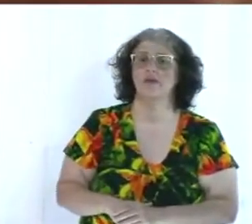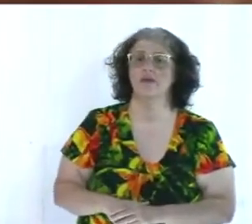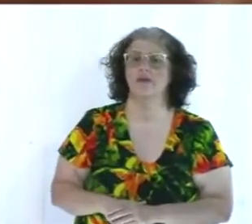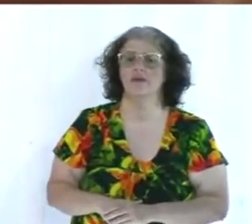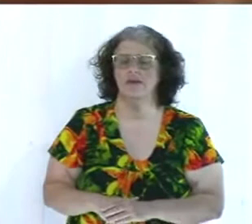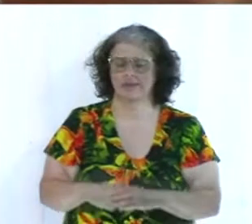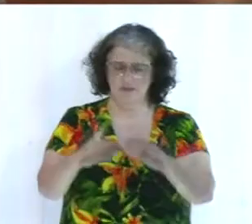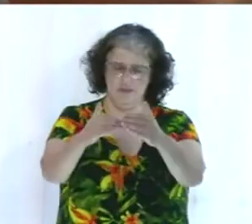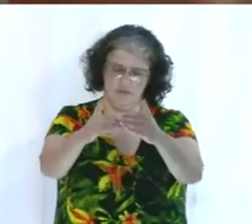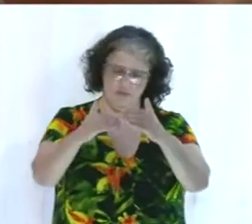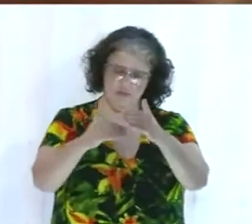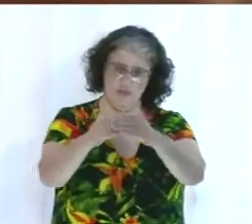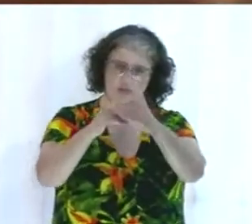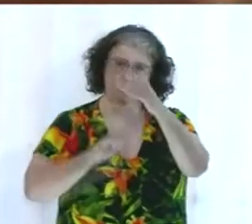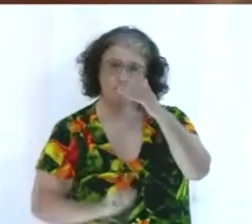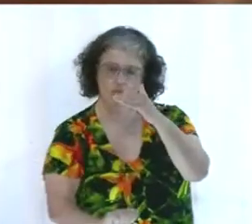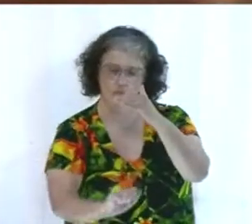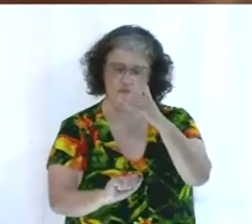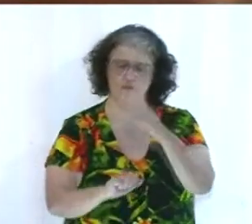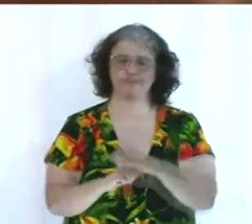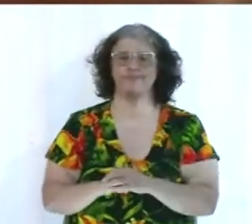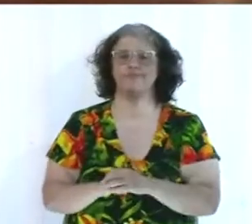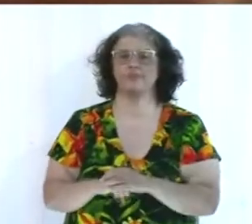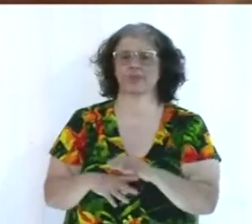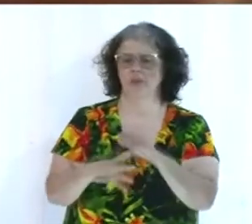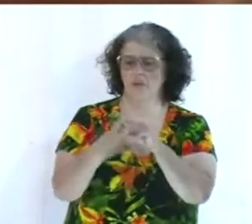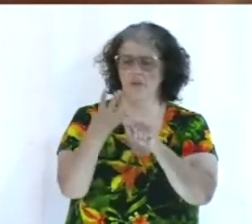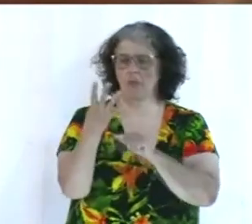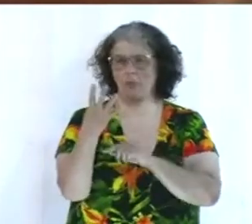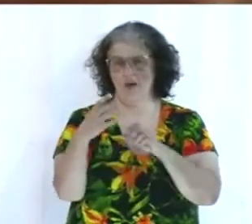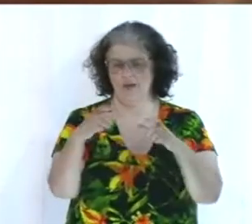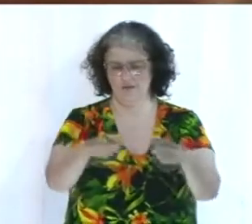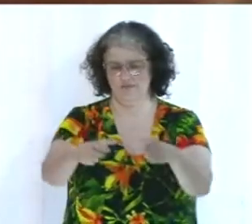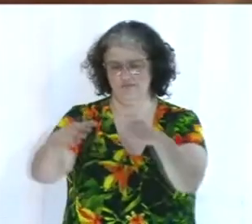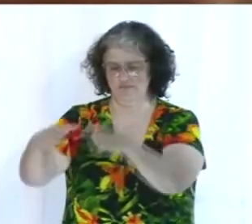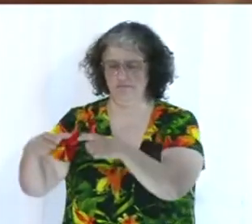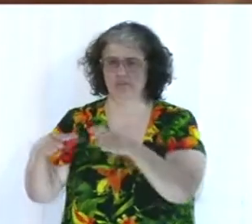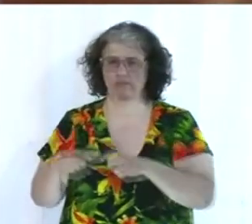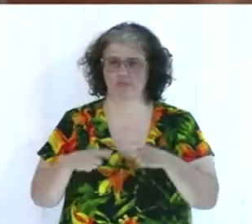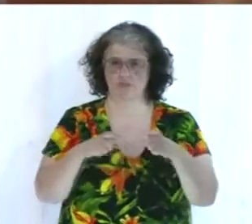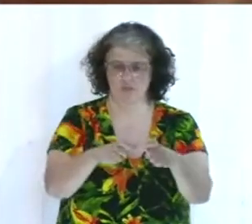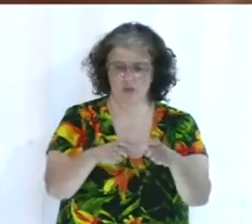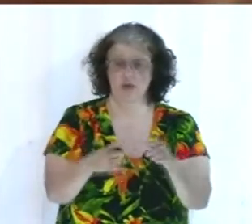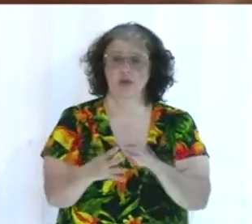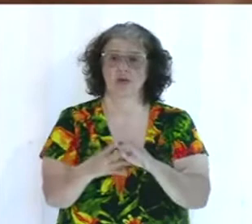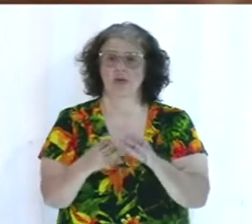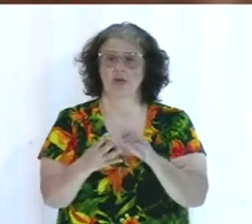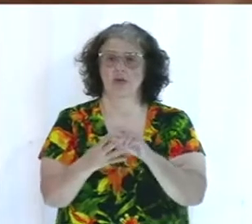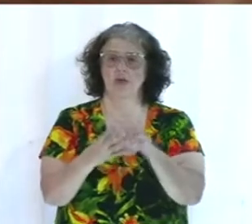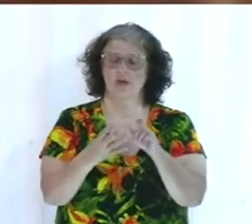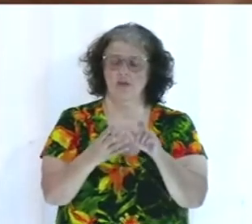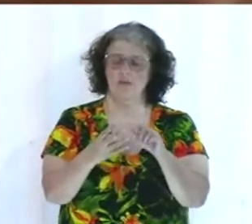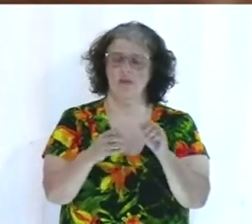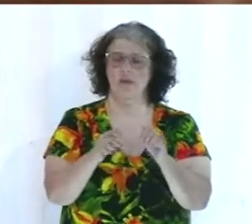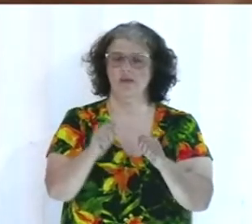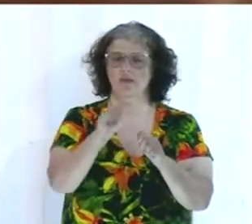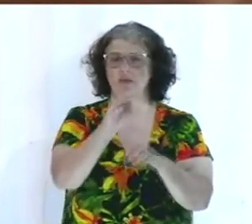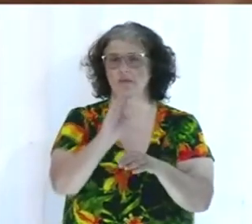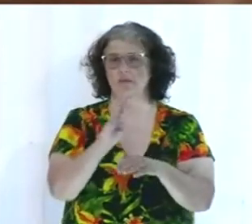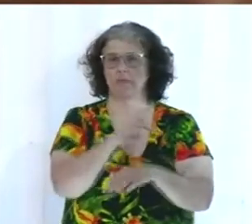sul da Galácia, envolvendo 4 cidades, 4 locais aonde Paulo e Barnabé passaram em sua primeira viagem.